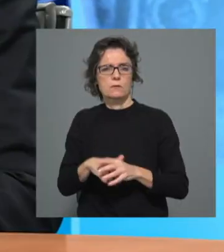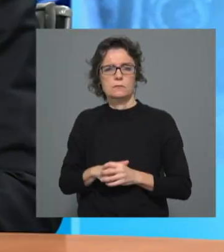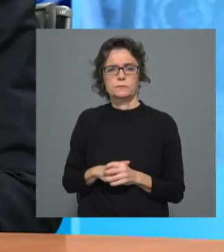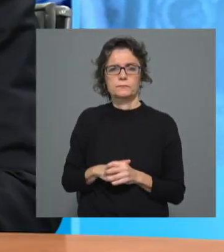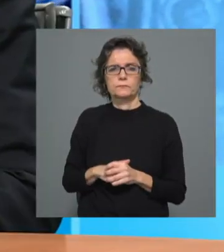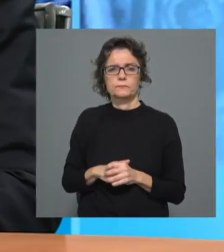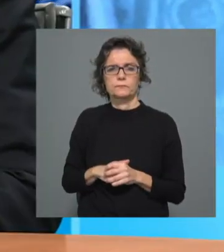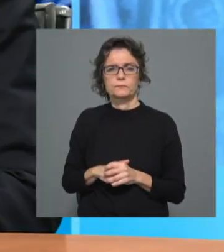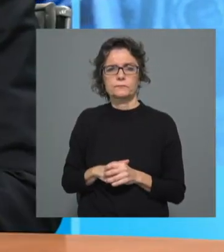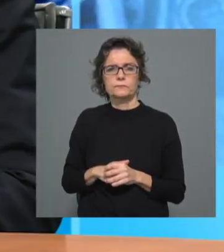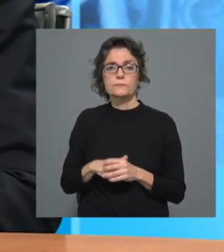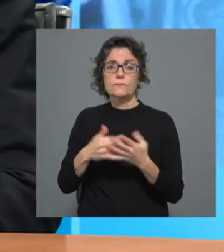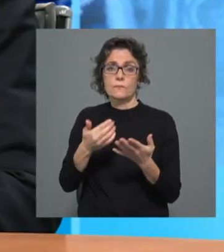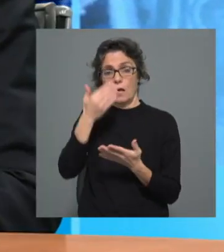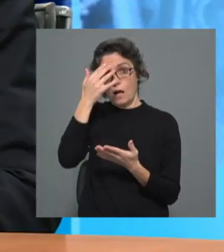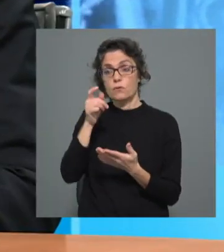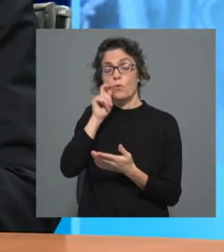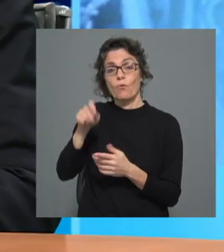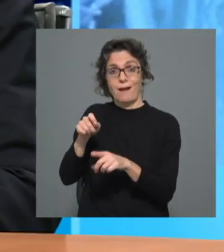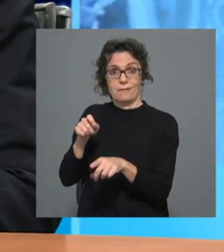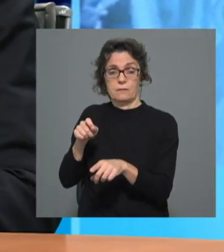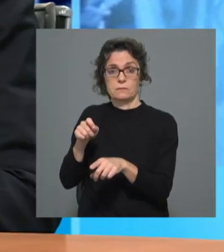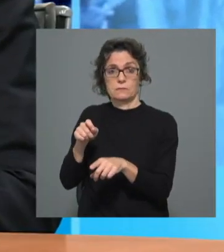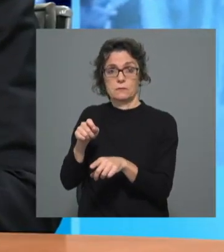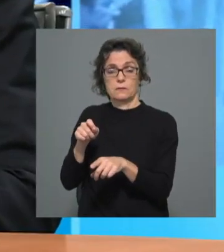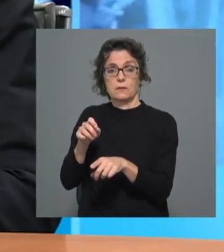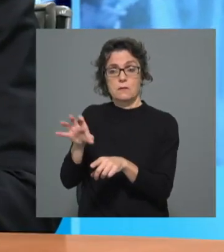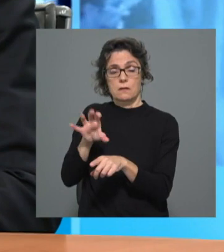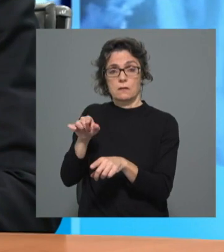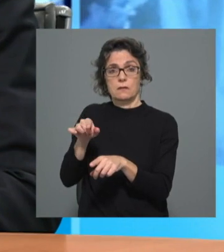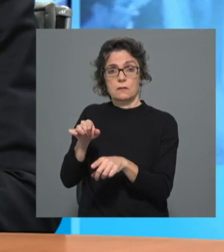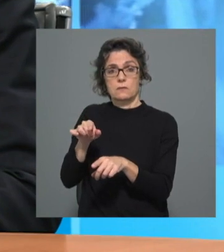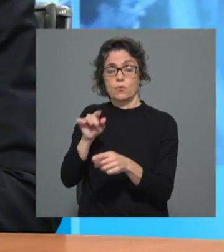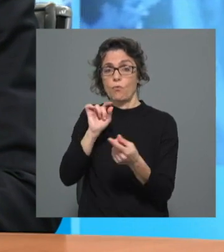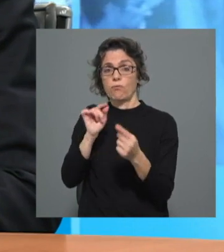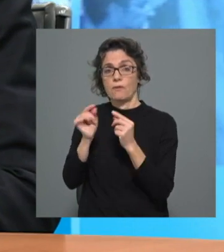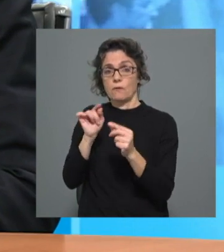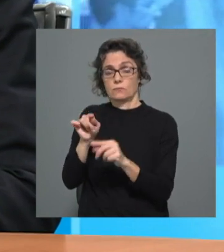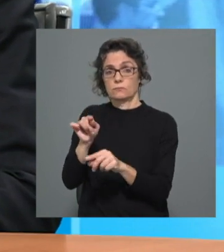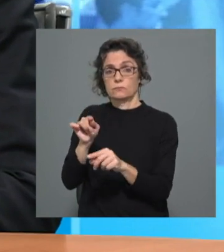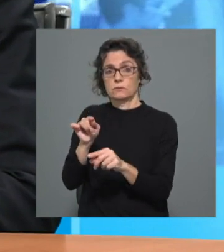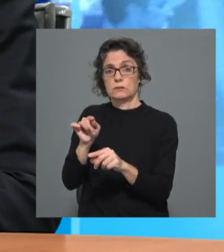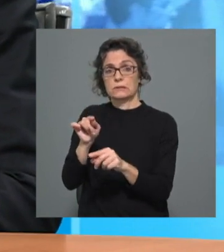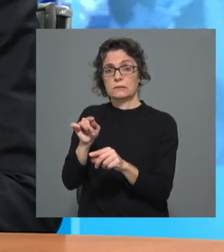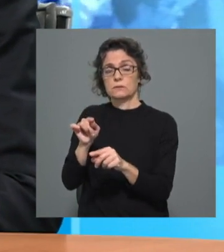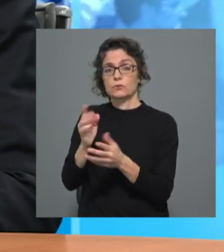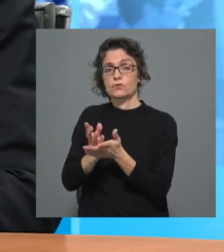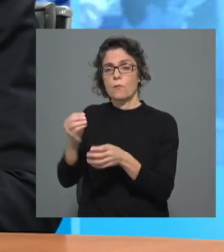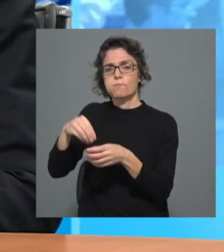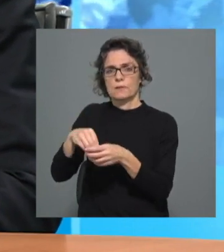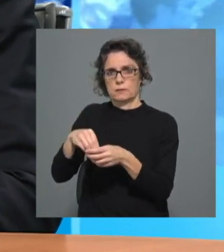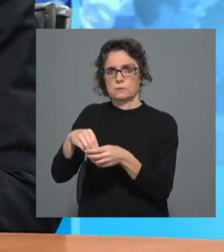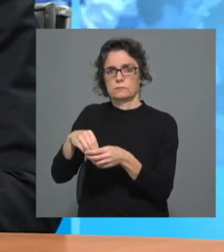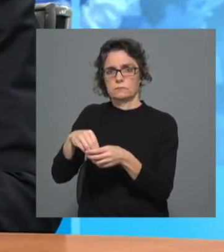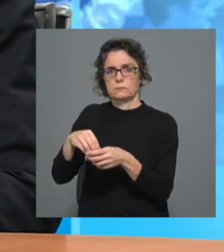Eu julgo que no caso da Ucrânia ele não existe para lá das fronteiras, não é? Portanto, a